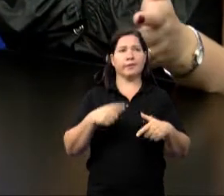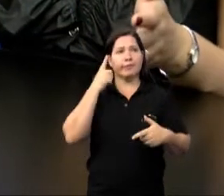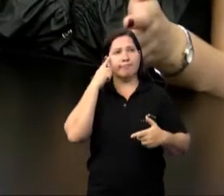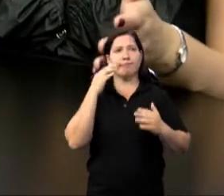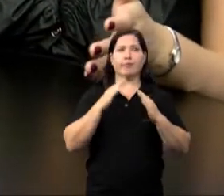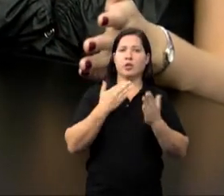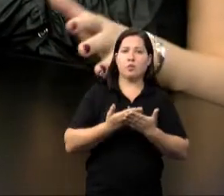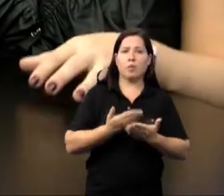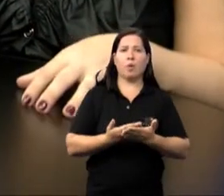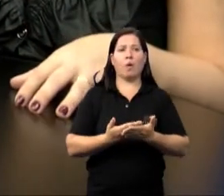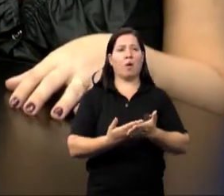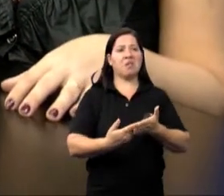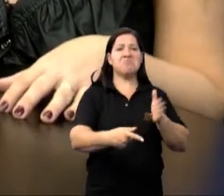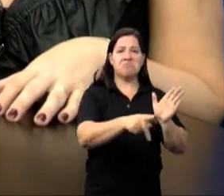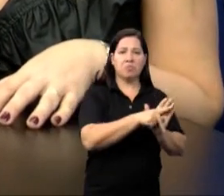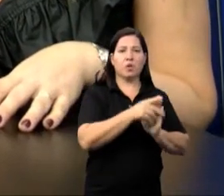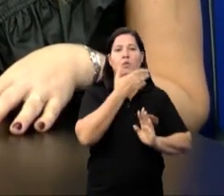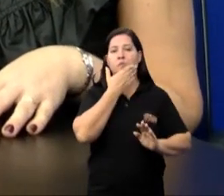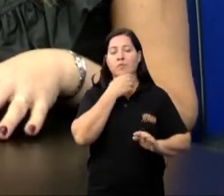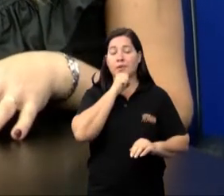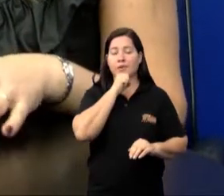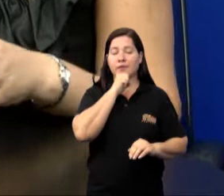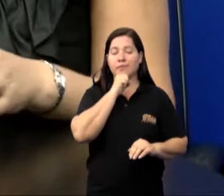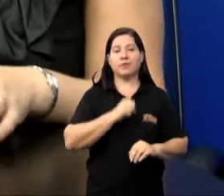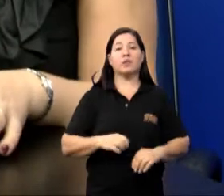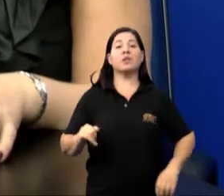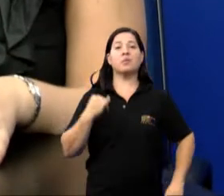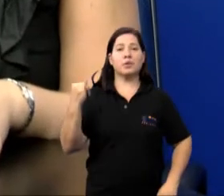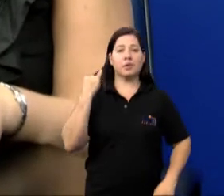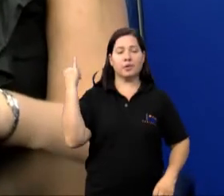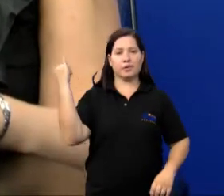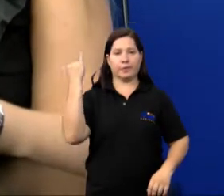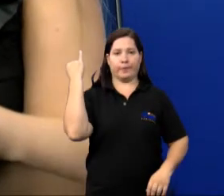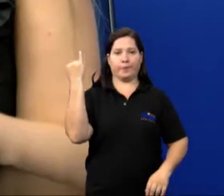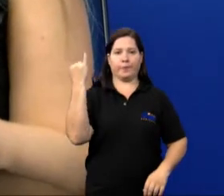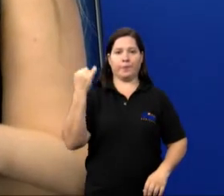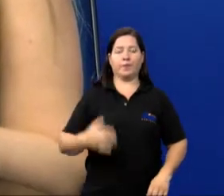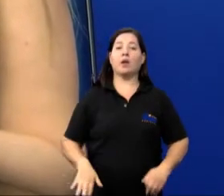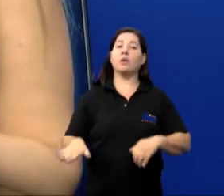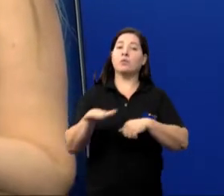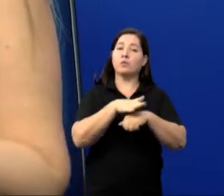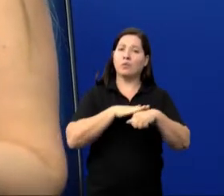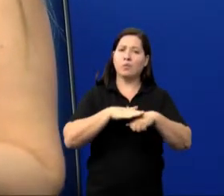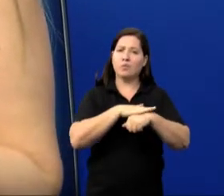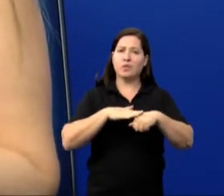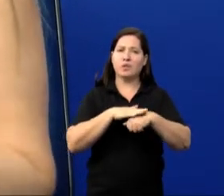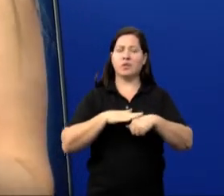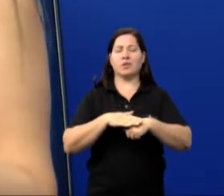próprios pais, né? É conversar com os bebês. Porque o que a gente traz